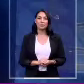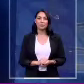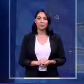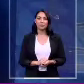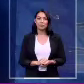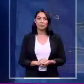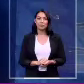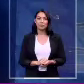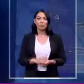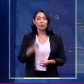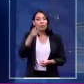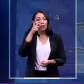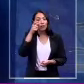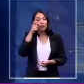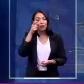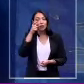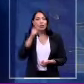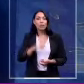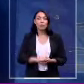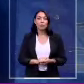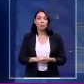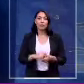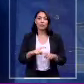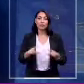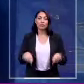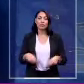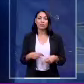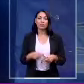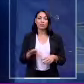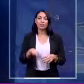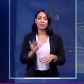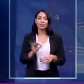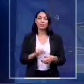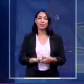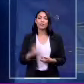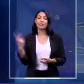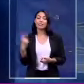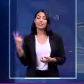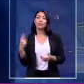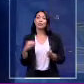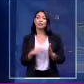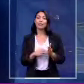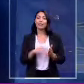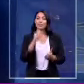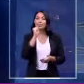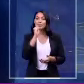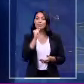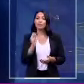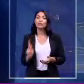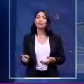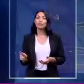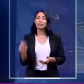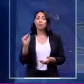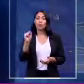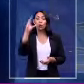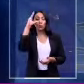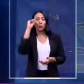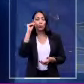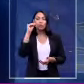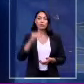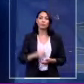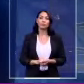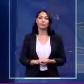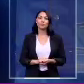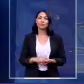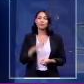Você pode acompanhar os sorteios das Loterias Caixa de segunda a sábado, sempre a partir das 20 horas. Mais uma bola